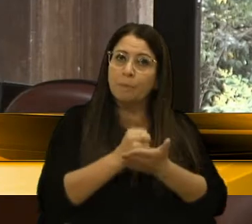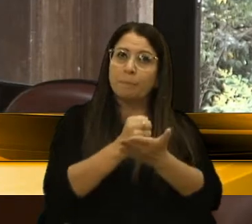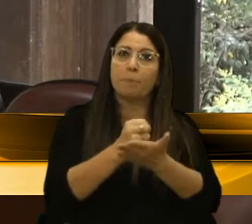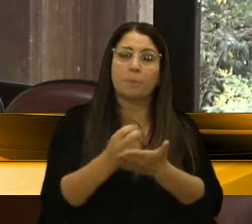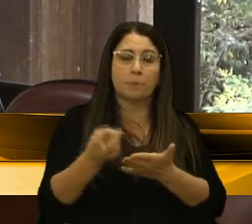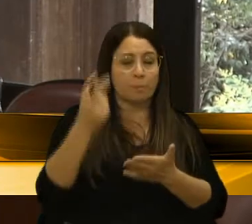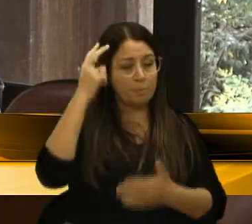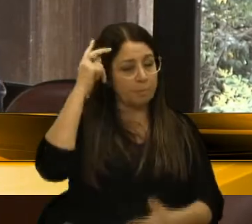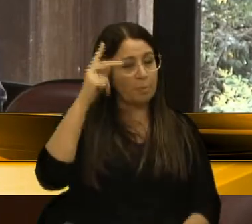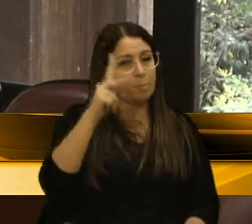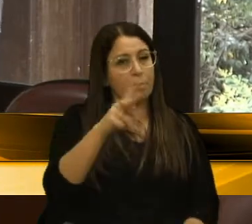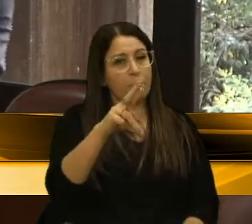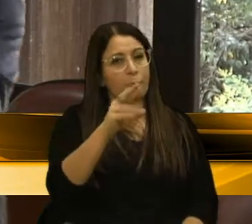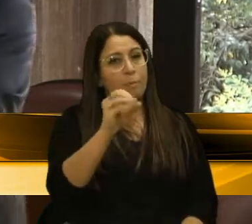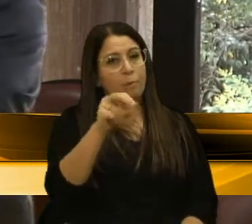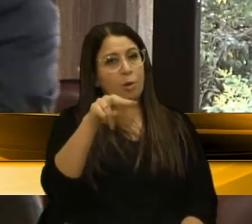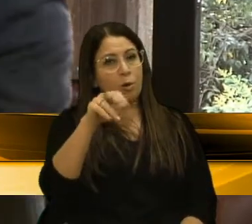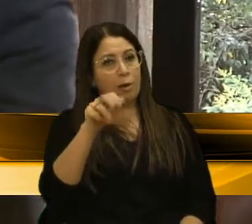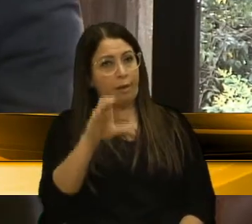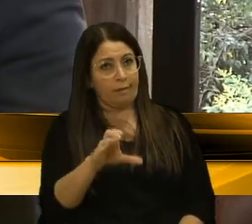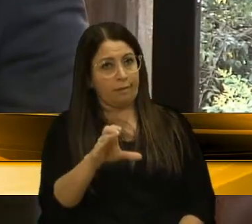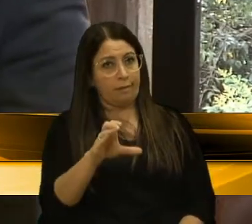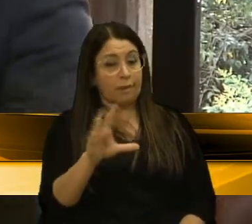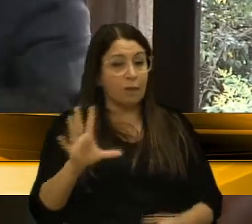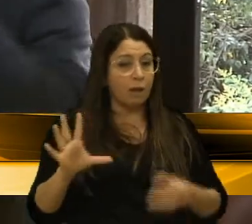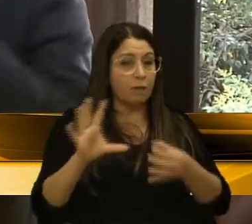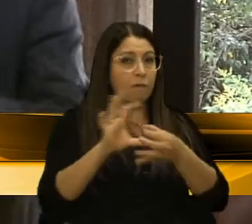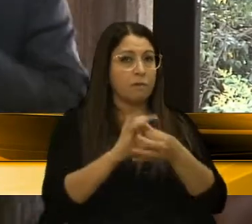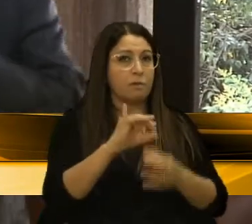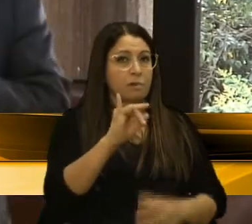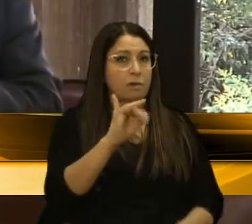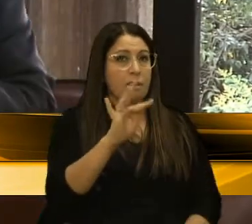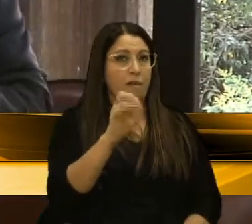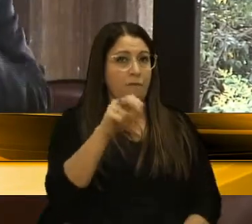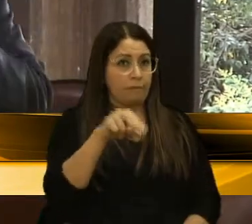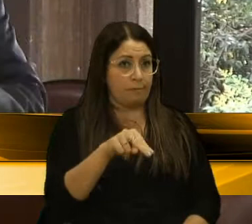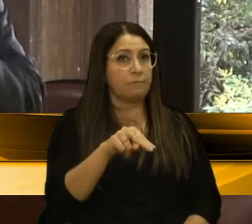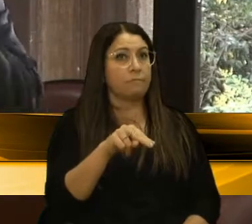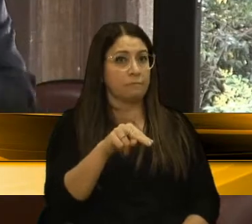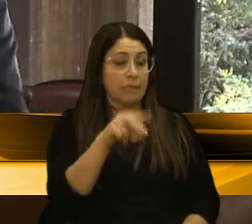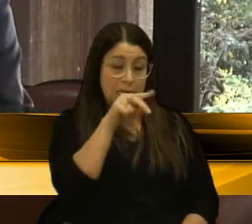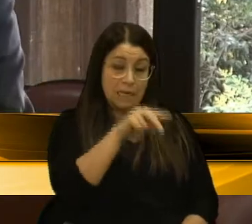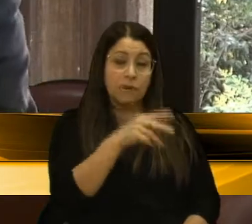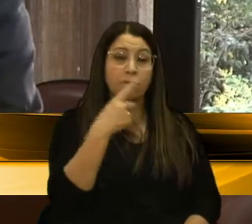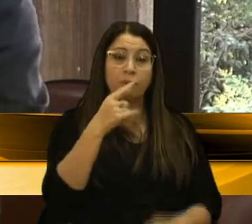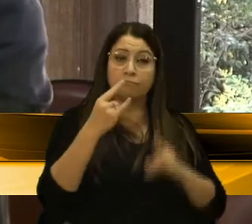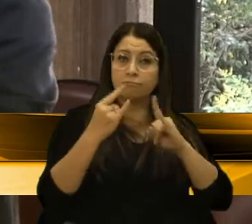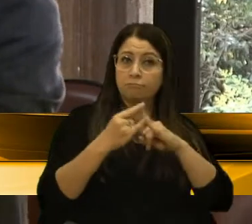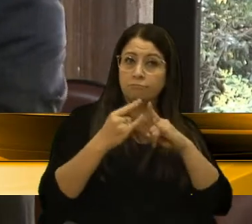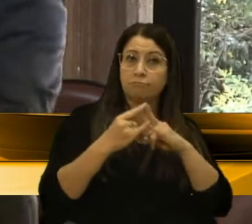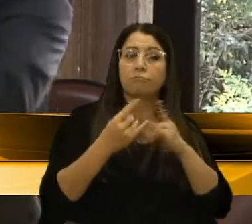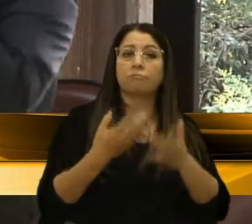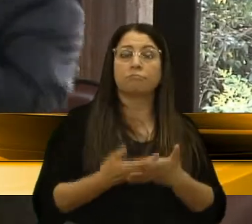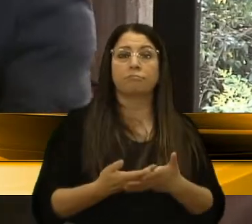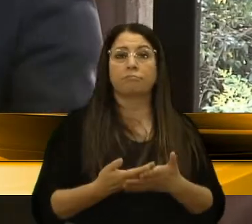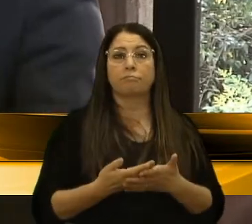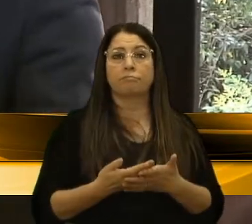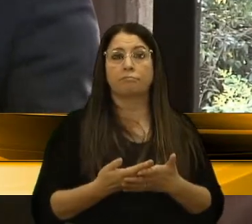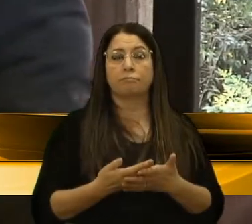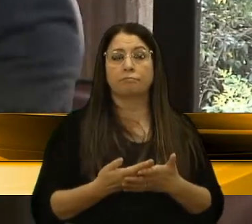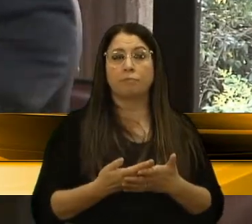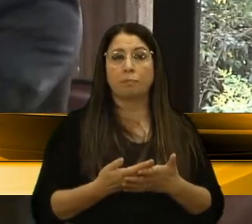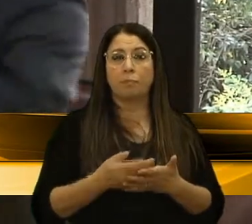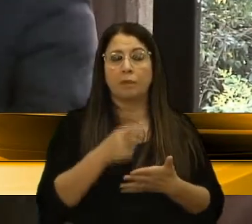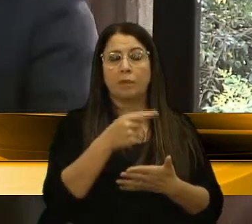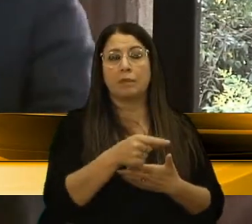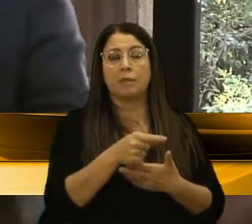o PRONAC, né, que está vinculado ao IFAM. E ali diz que as entidades, né, notadamente